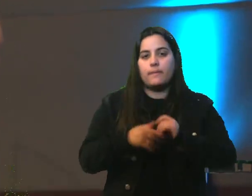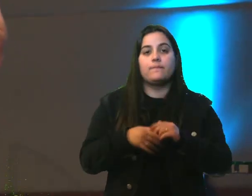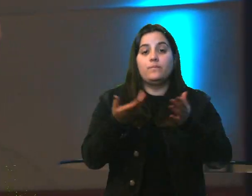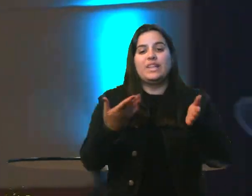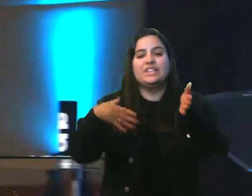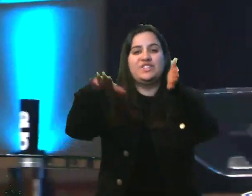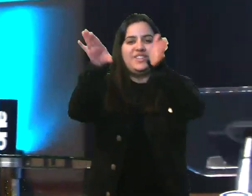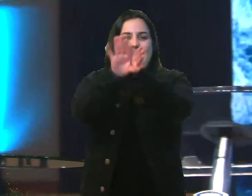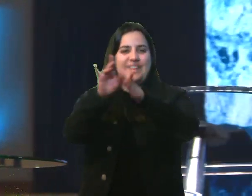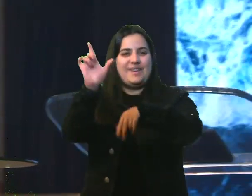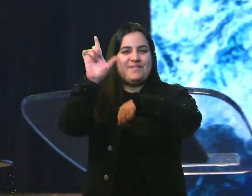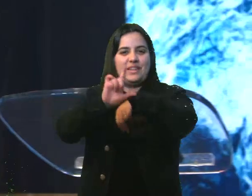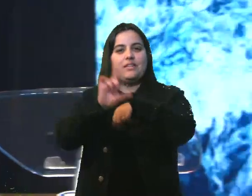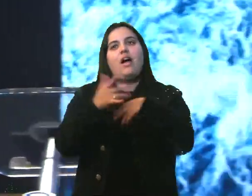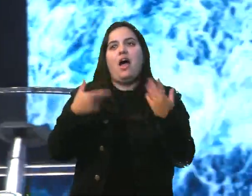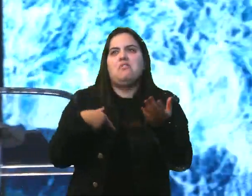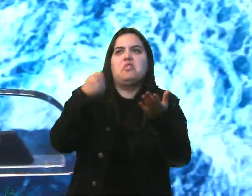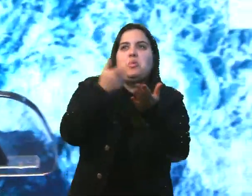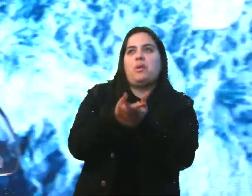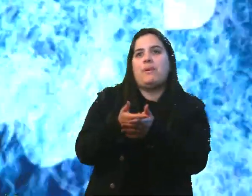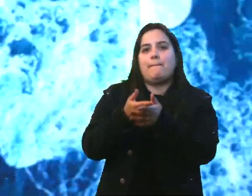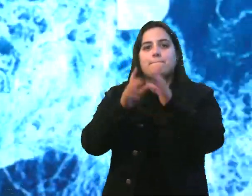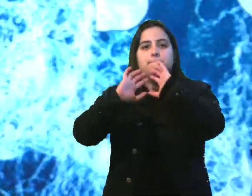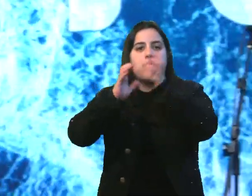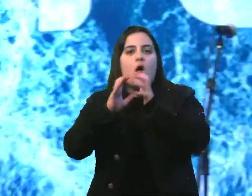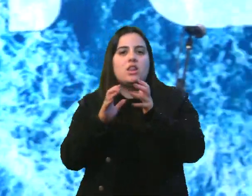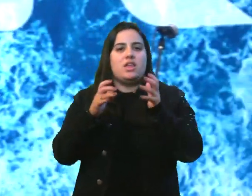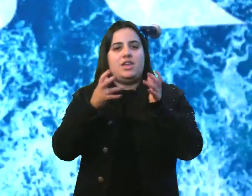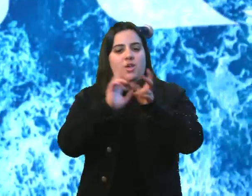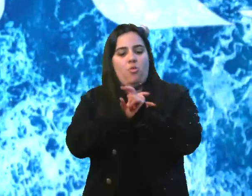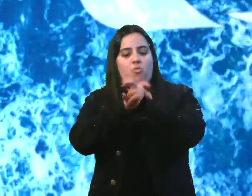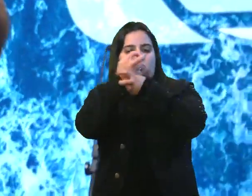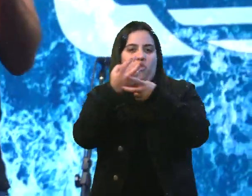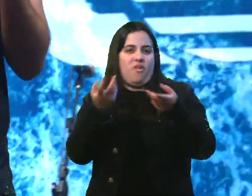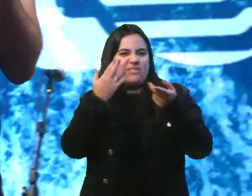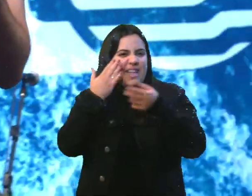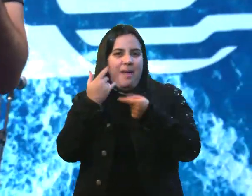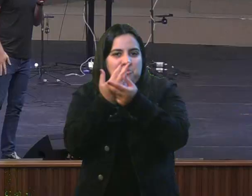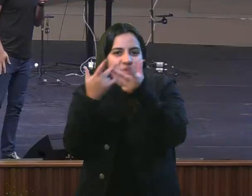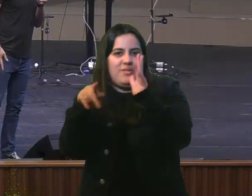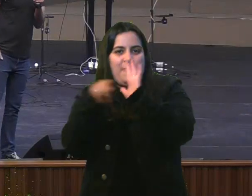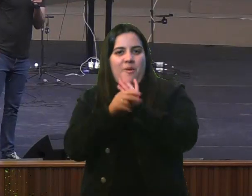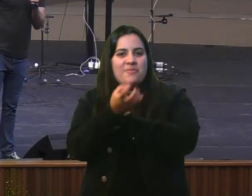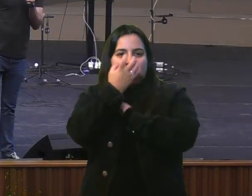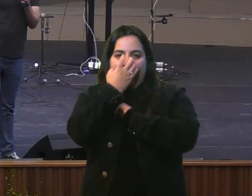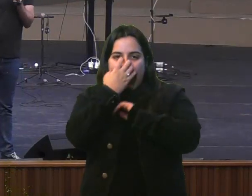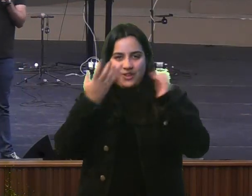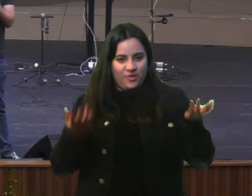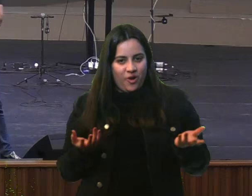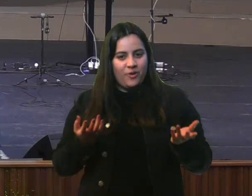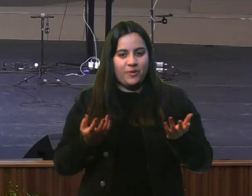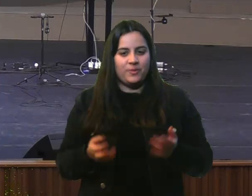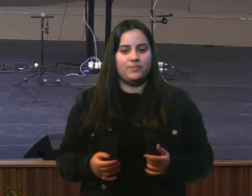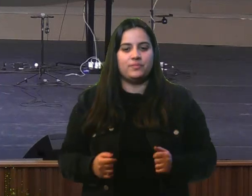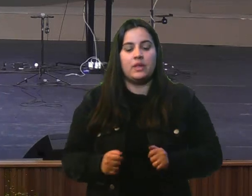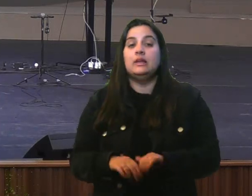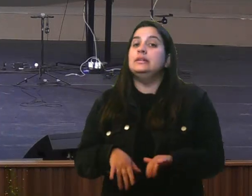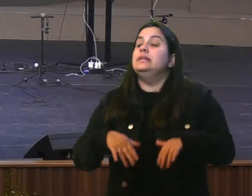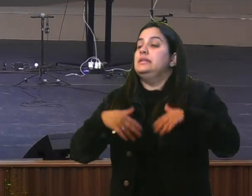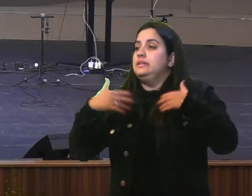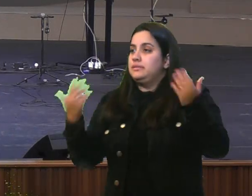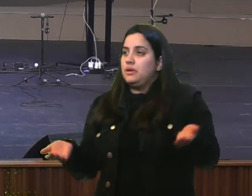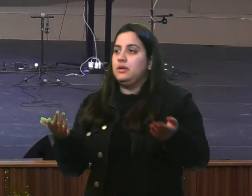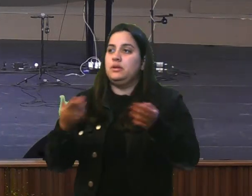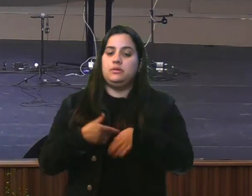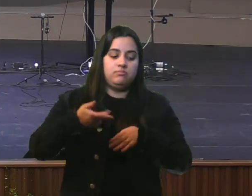Chegamos no pet shop, vou comprar uma bolinha, um osso, umas coisinhas, uns petiscos de pet, de cachorro. Então, a